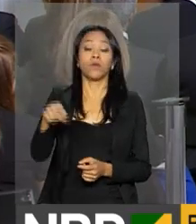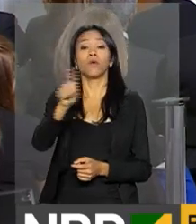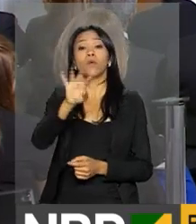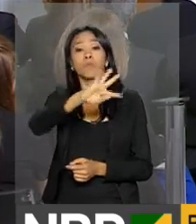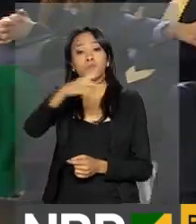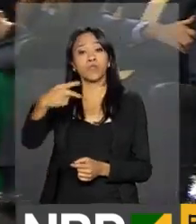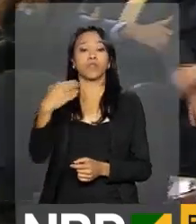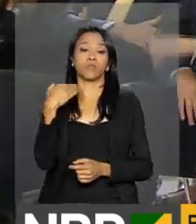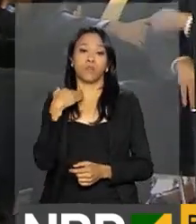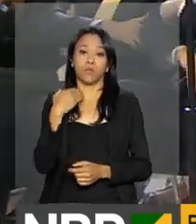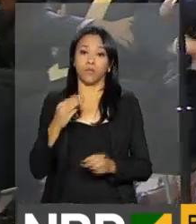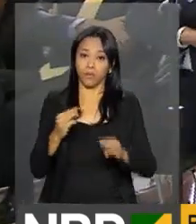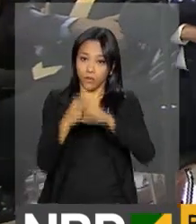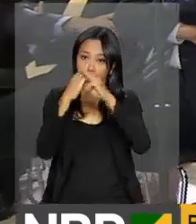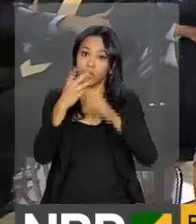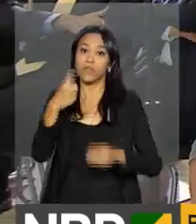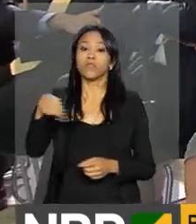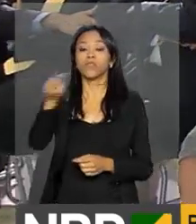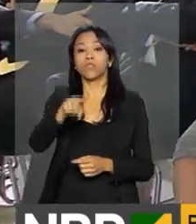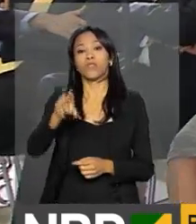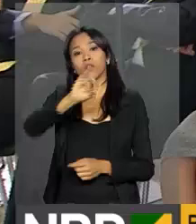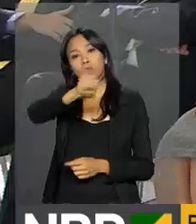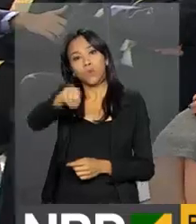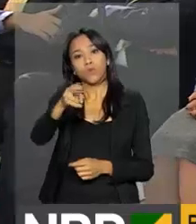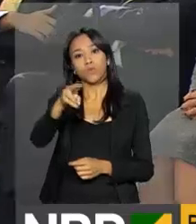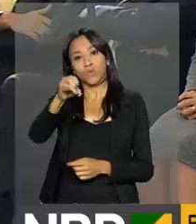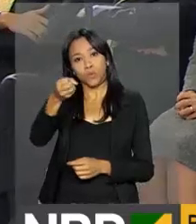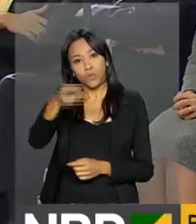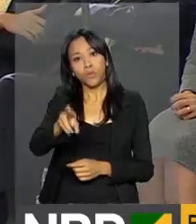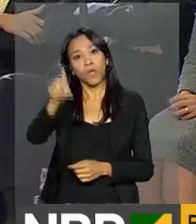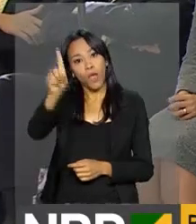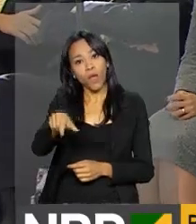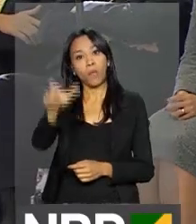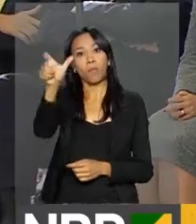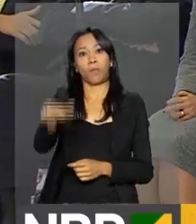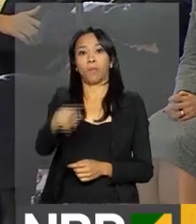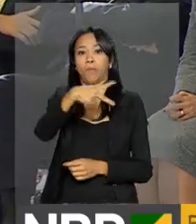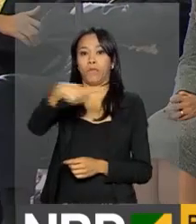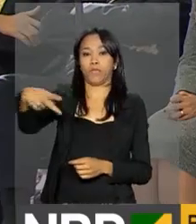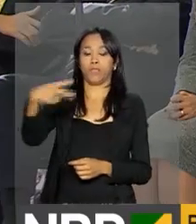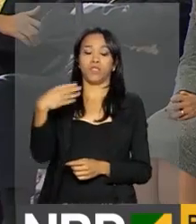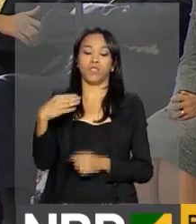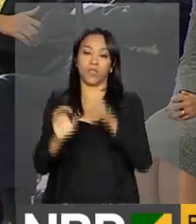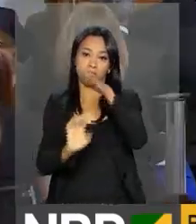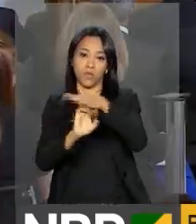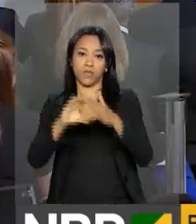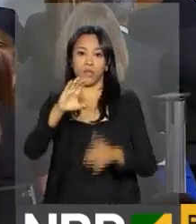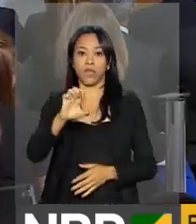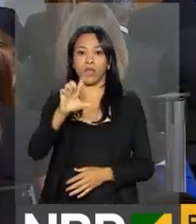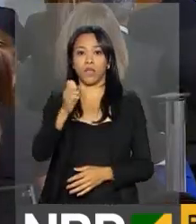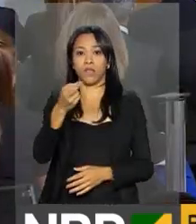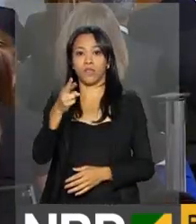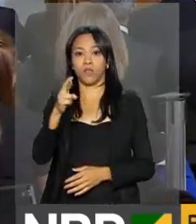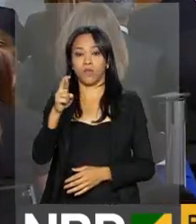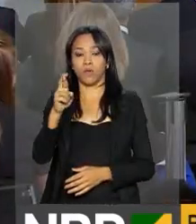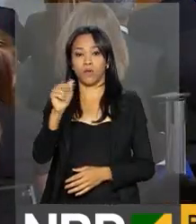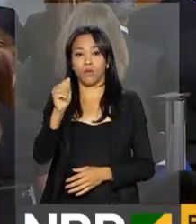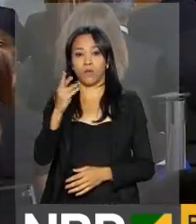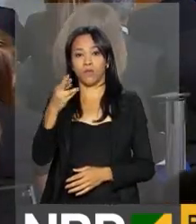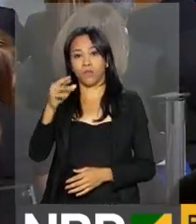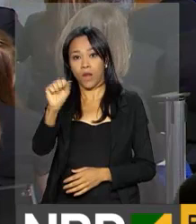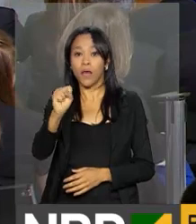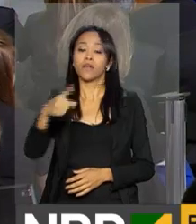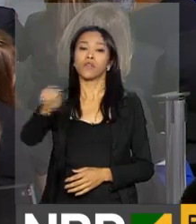Marivaldo Gonçalves de Melo, o Wilson Ferreira Júnior, presidente da Eletrobras, as senhoras e senhores membros do corpo